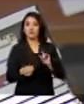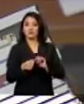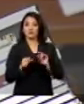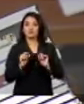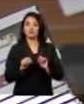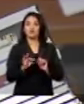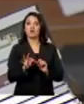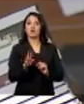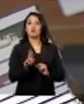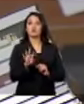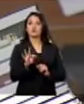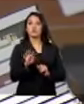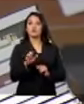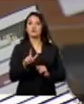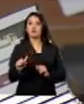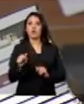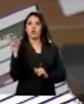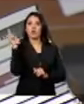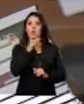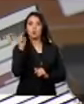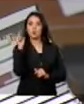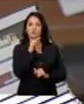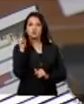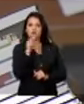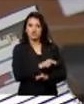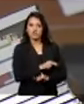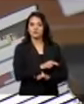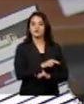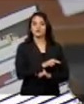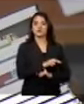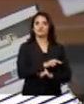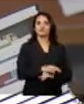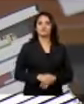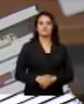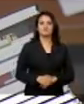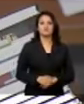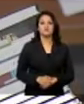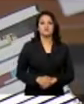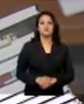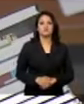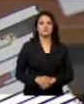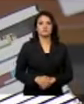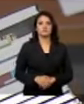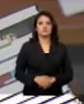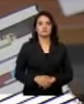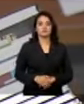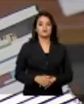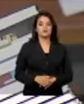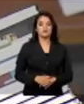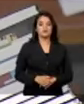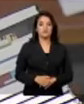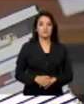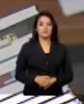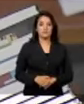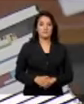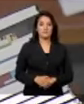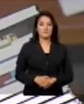tutela de urgência, medida de urgência, para reconhecendo